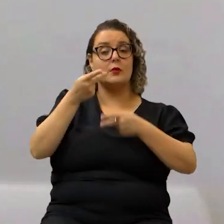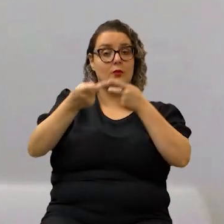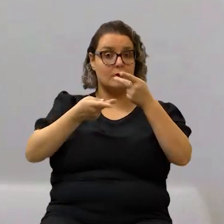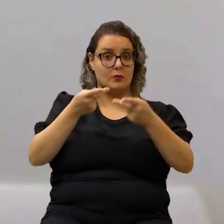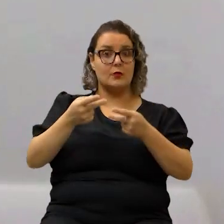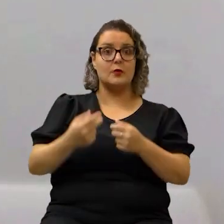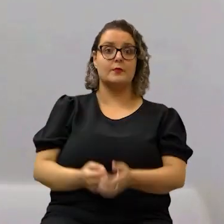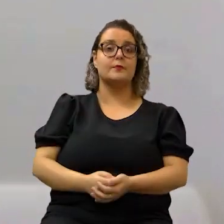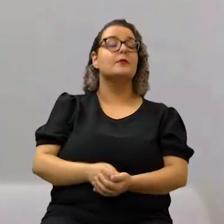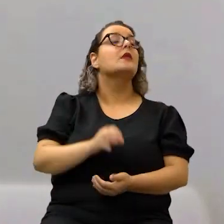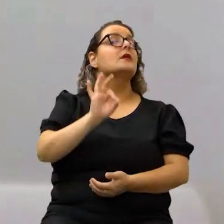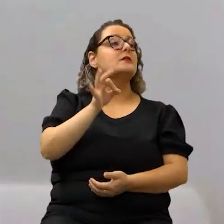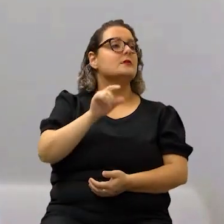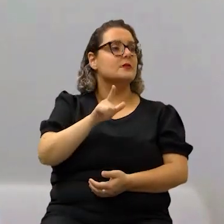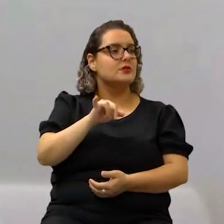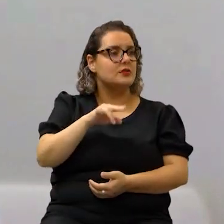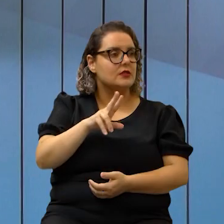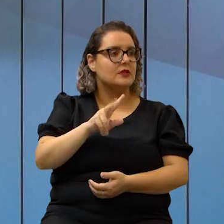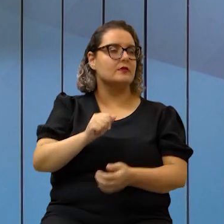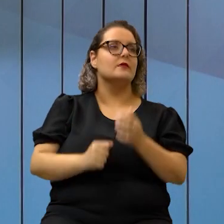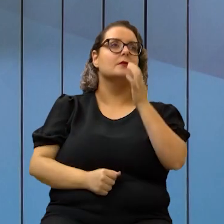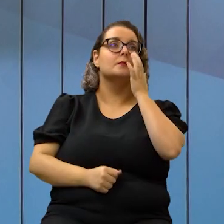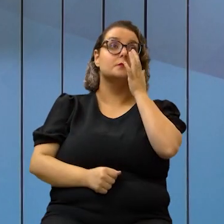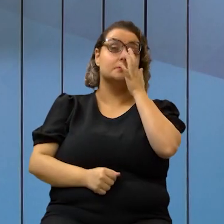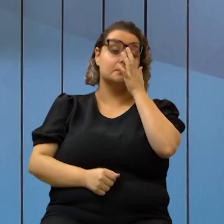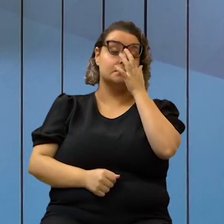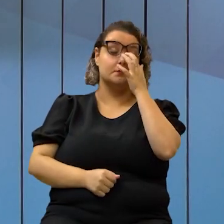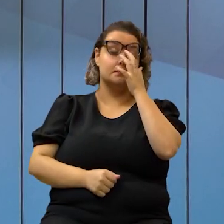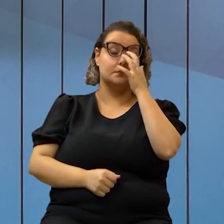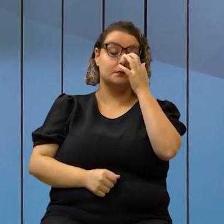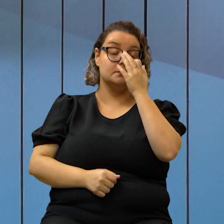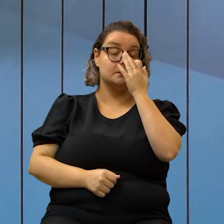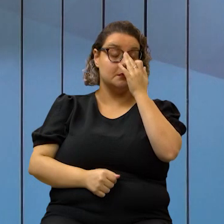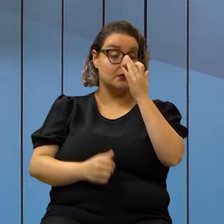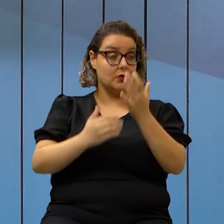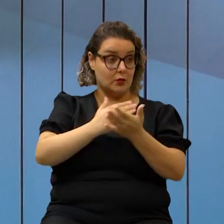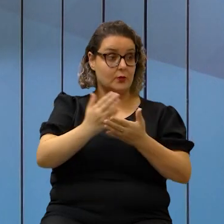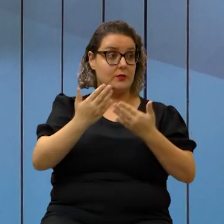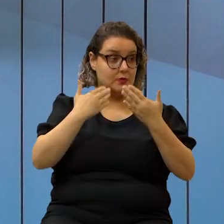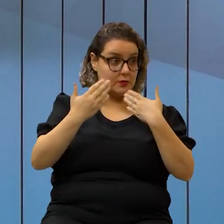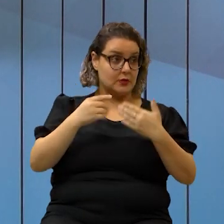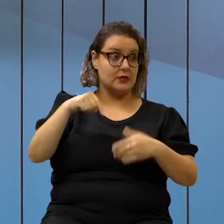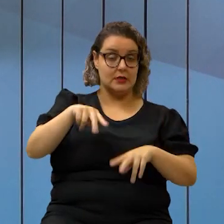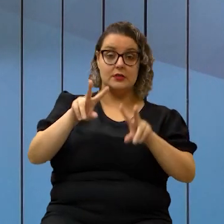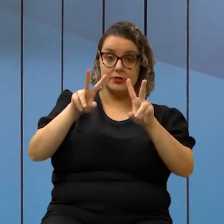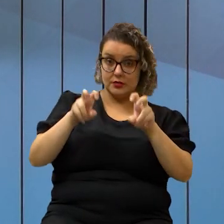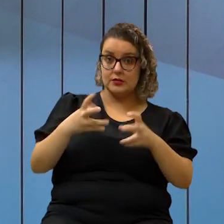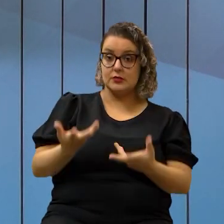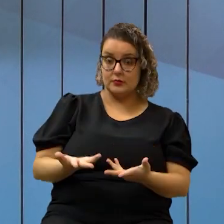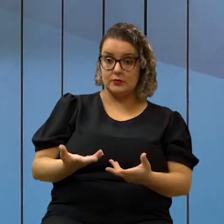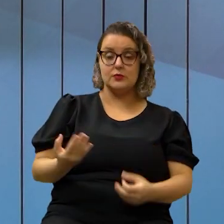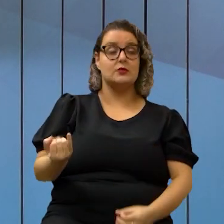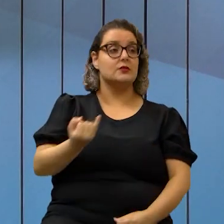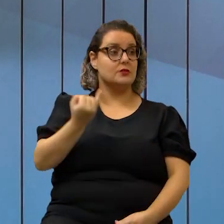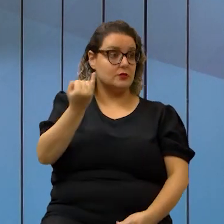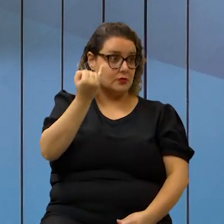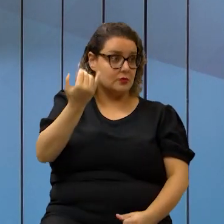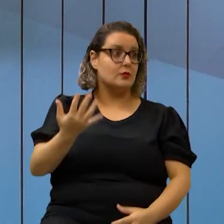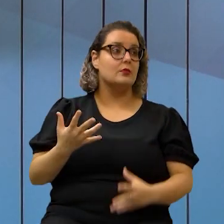sobre alguns temas. Exatamente, Lívia. Para a gente iniciar aqui, né, nossa conversa, né, desse assunto de